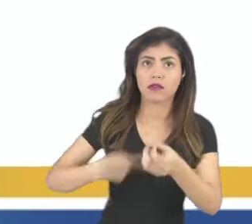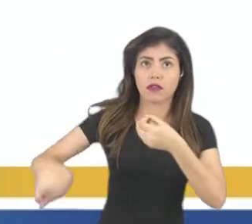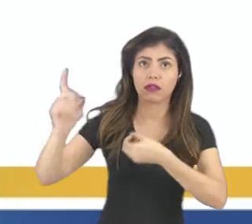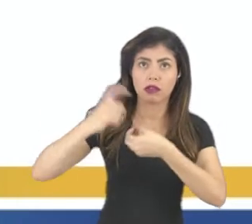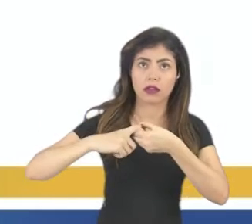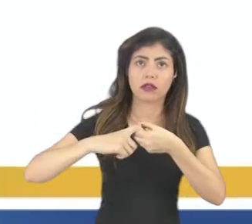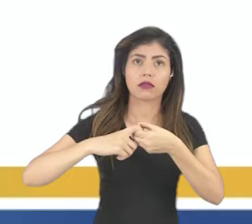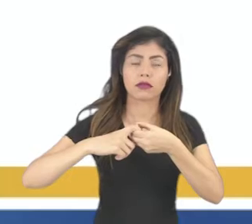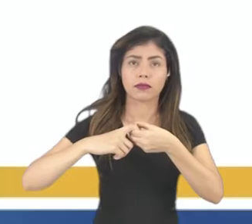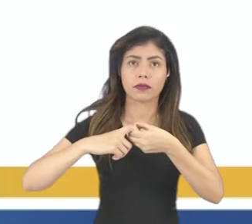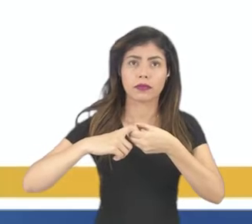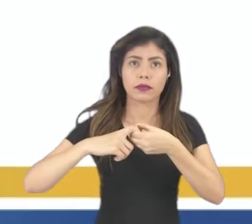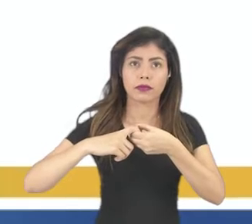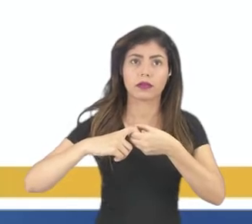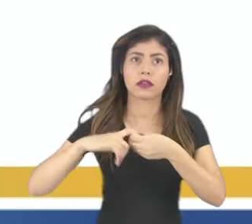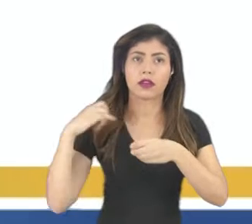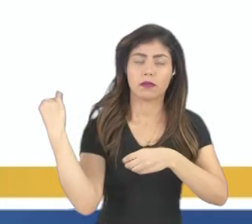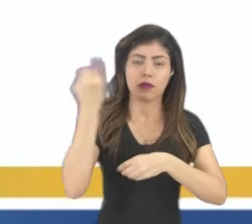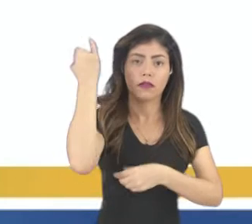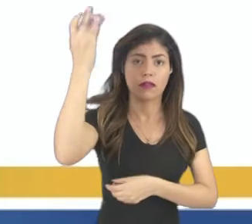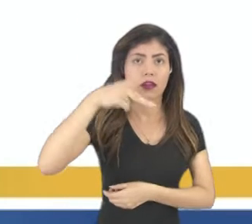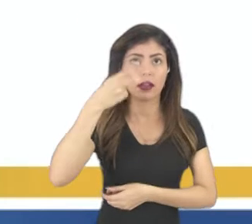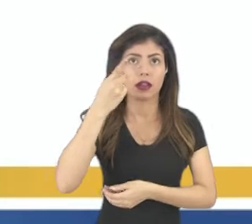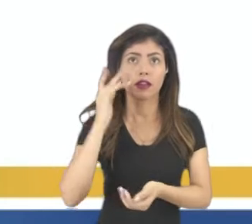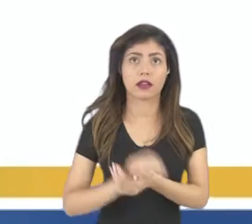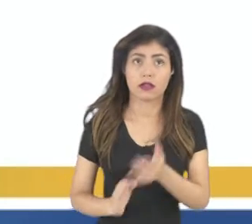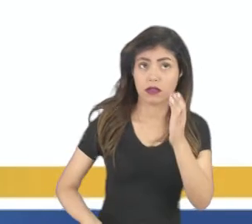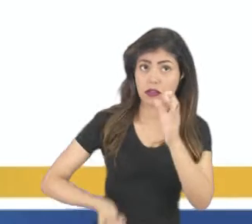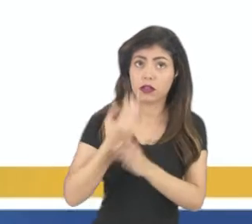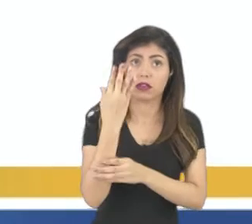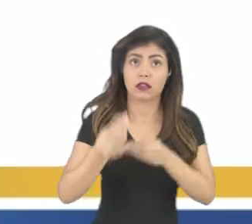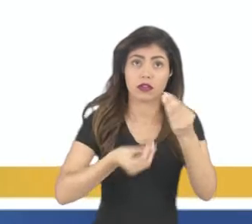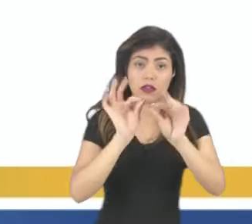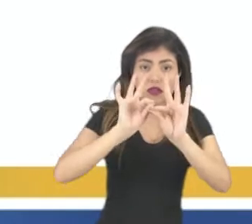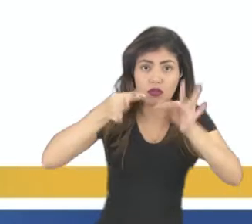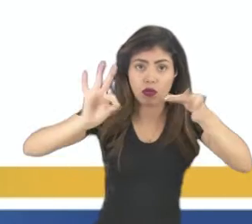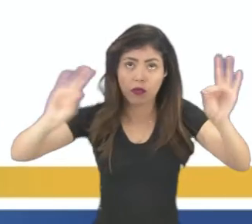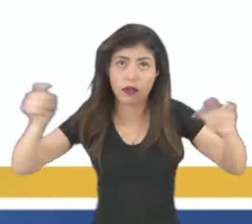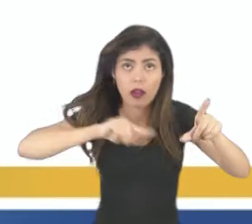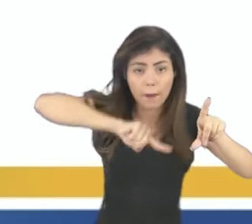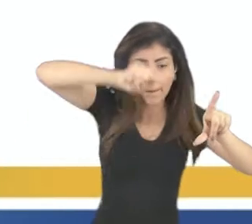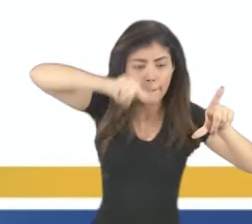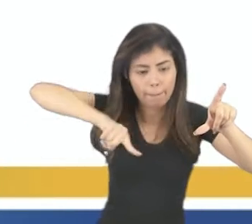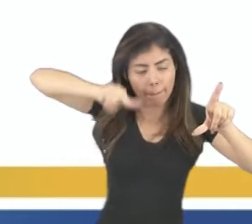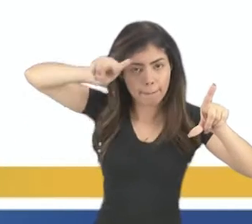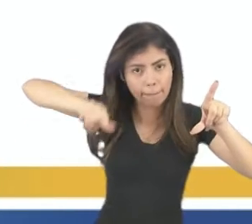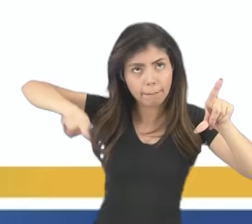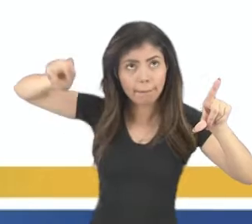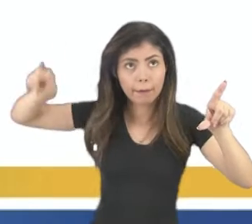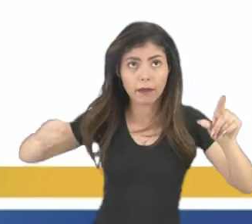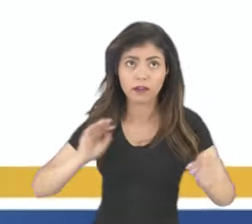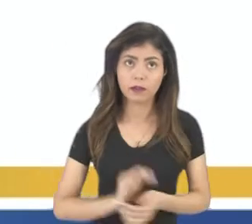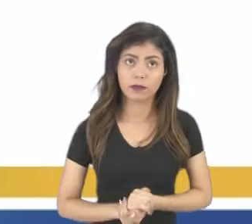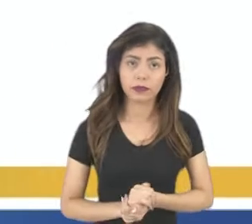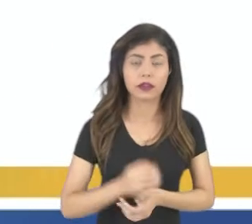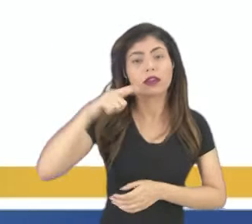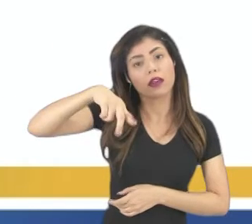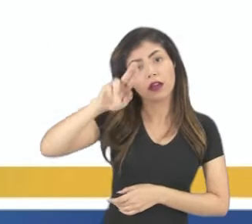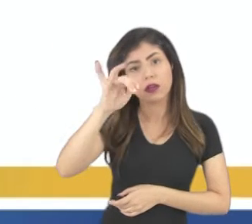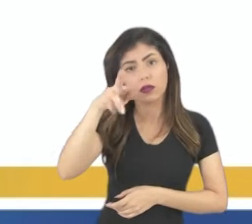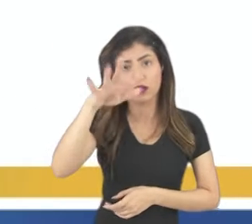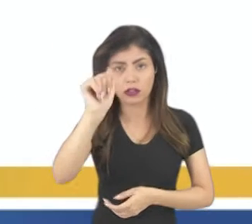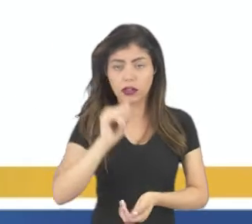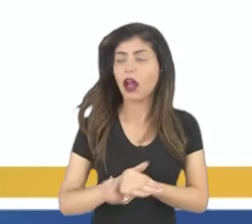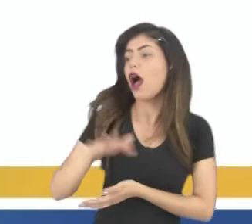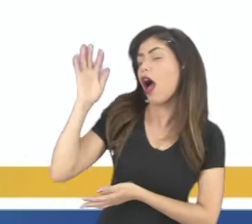voltados nessa área e principalmente falava sobre a existência de comprimento de onda das partículas e como por exemplo a luz